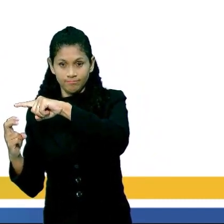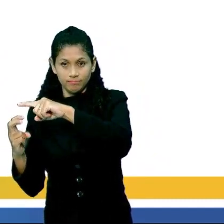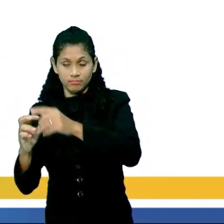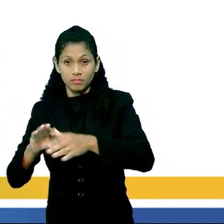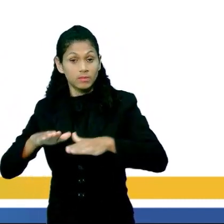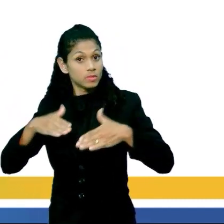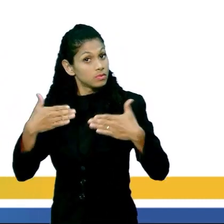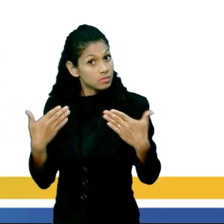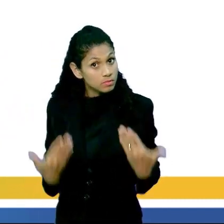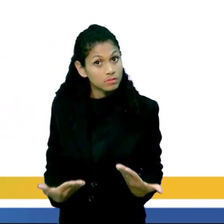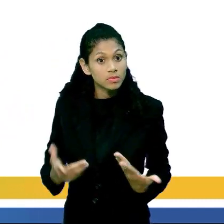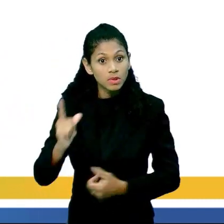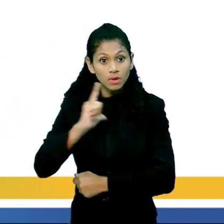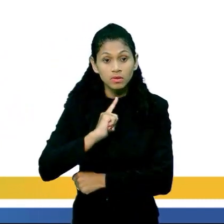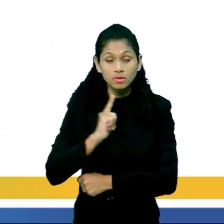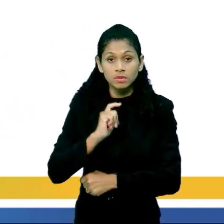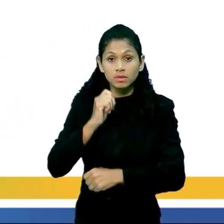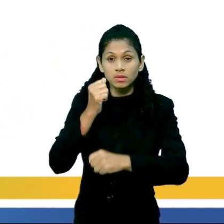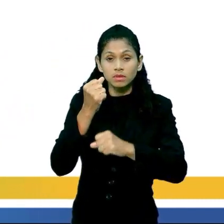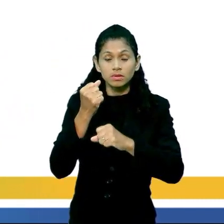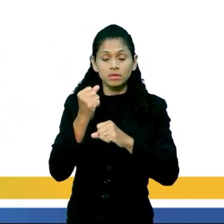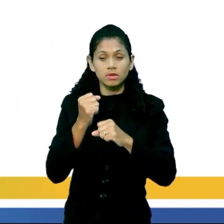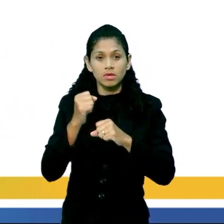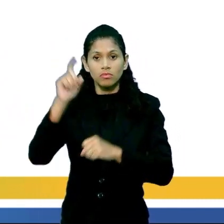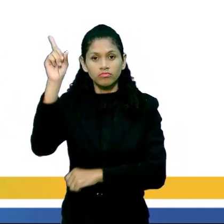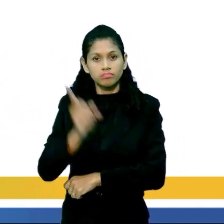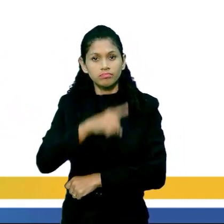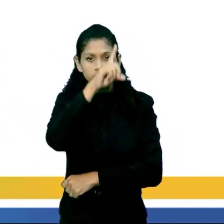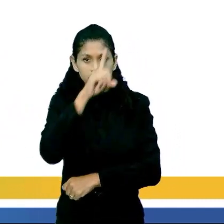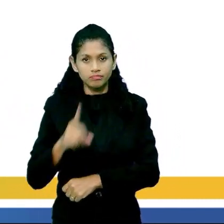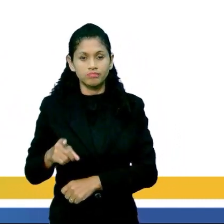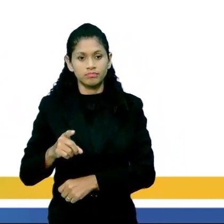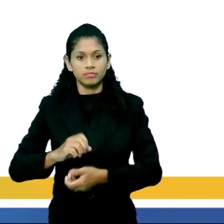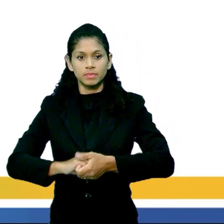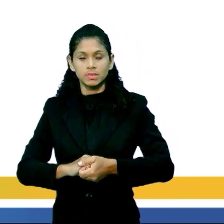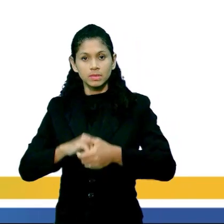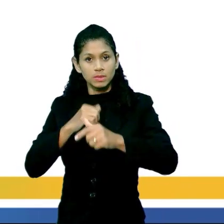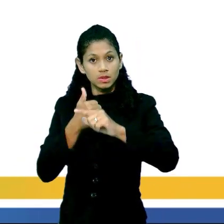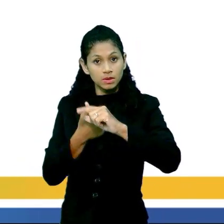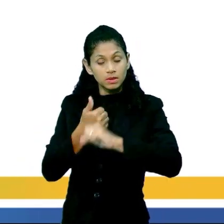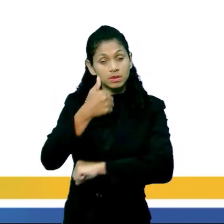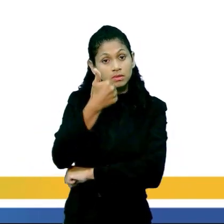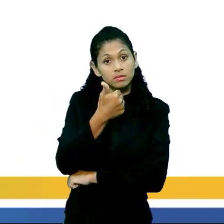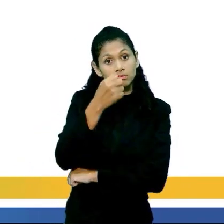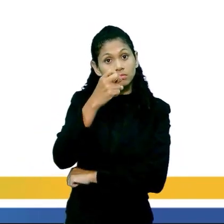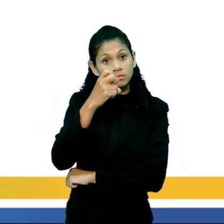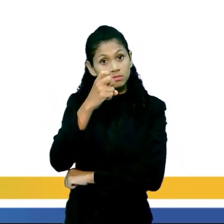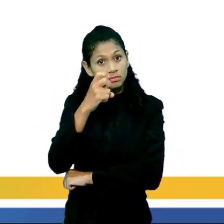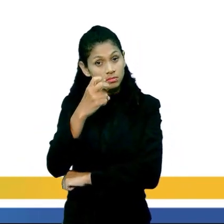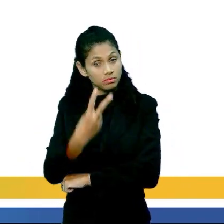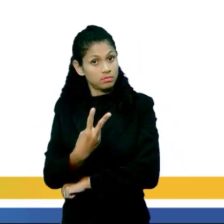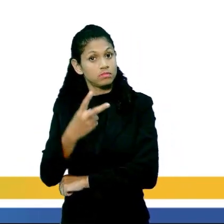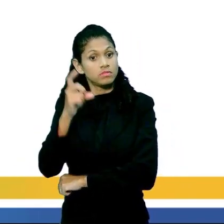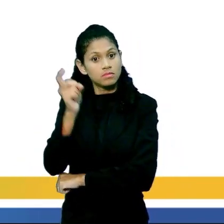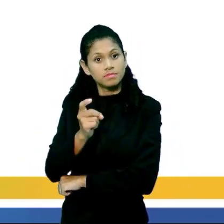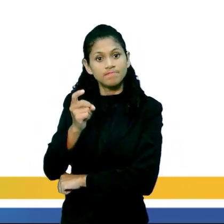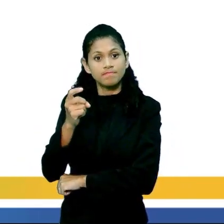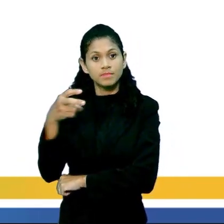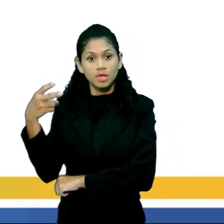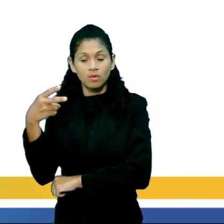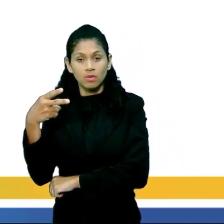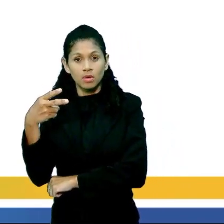vamos ter a multiplicação dos extremos pelos meios. Então, vai ficar 12 vezes x, 12x.